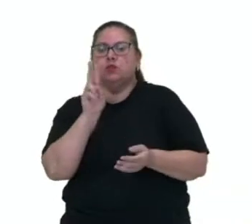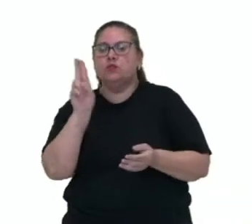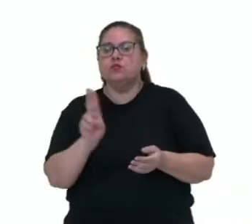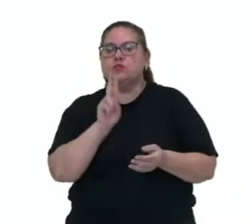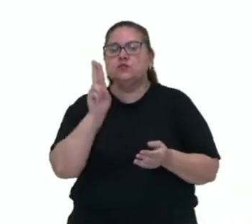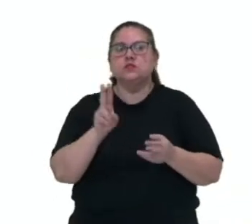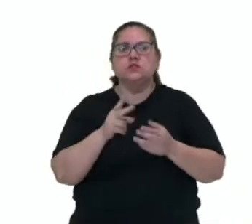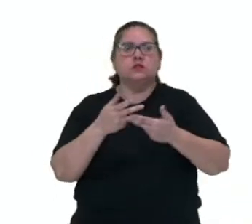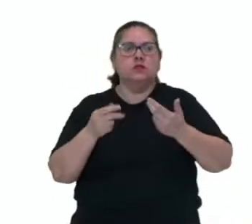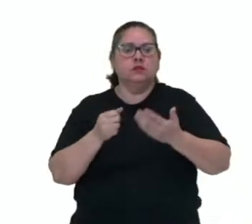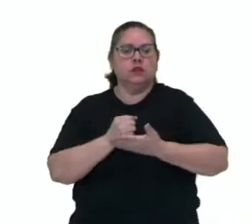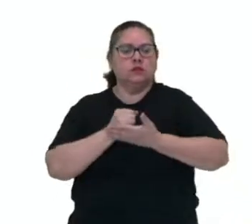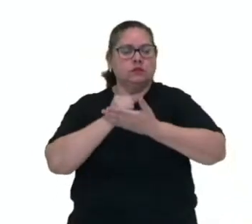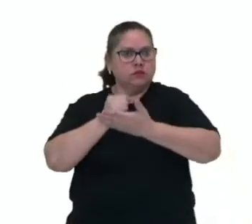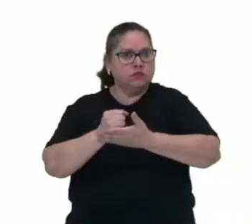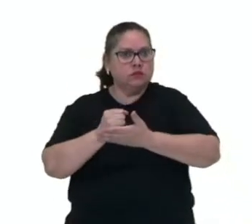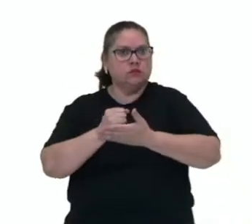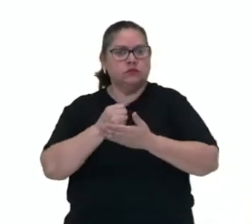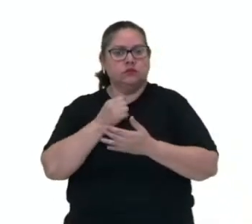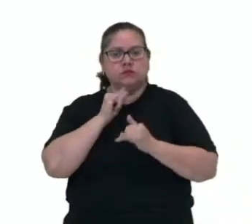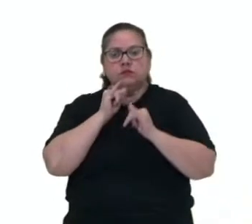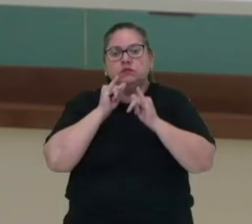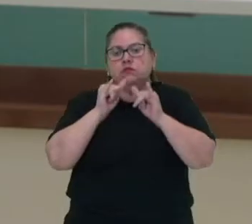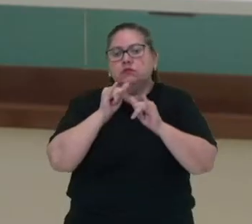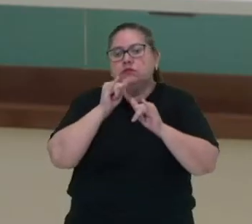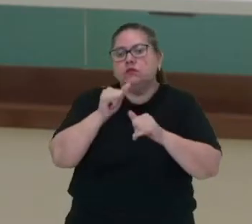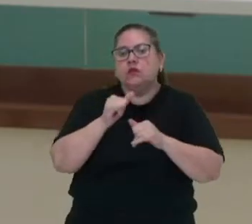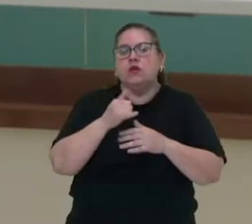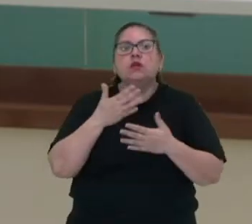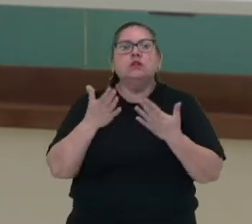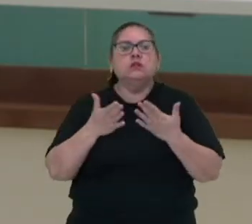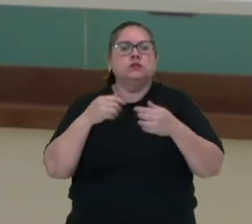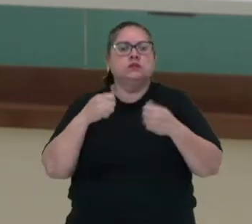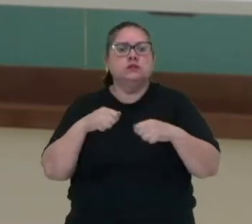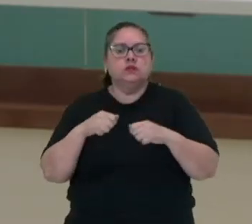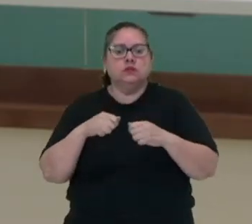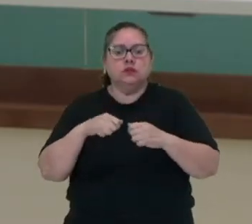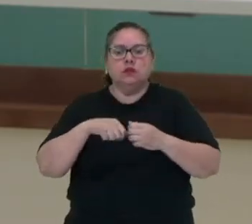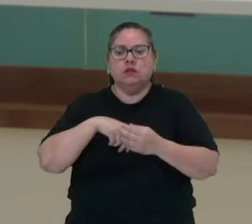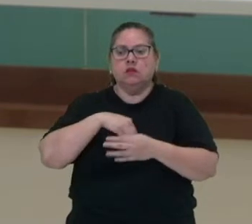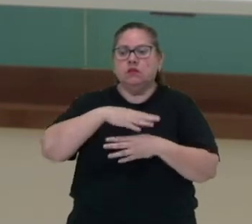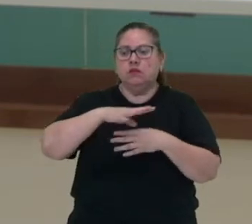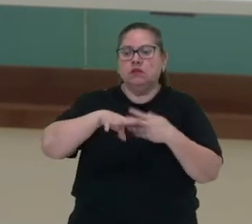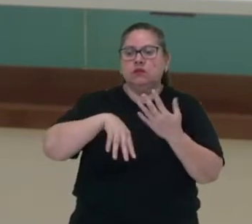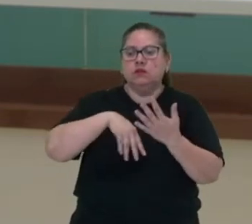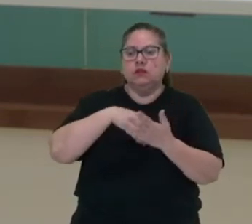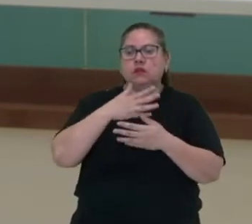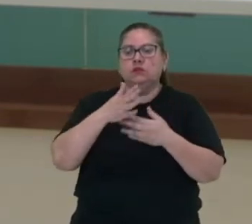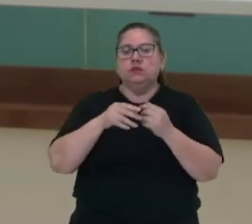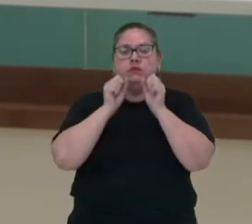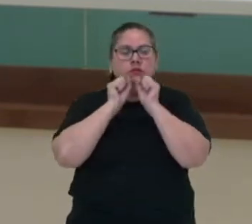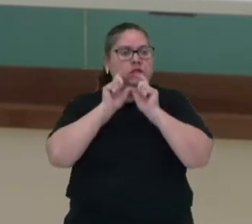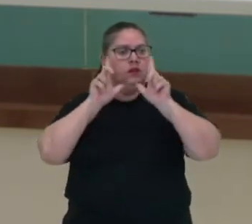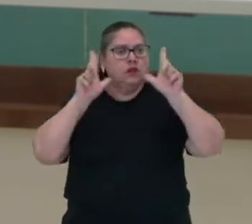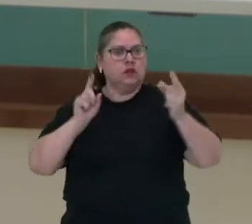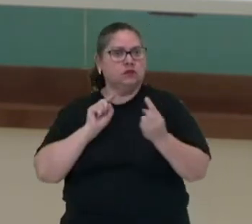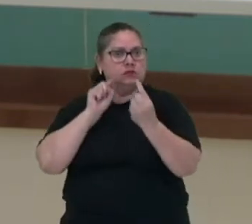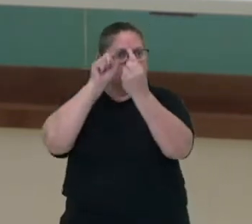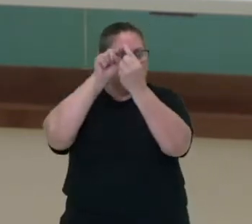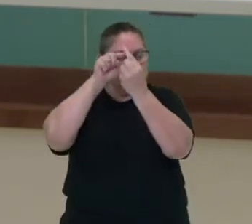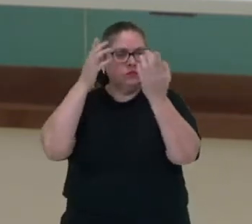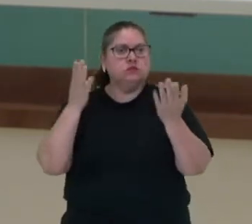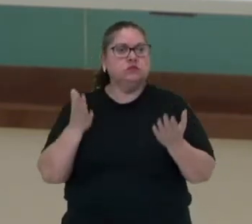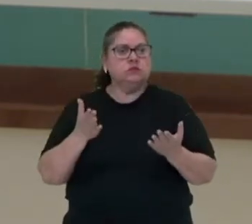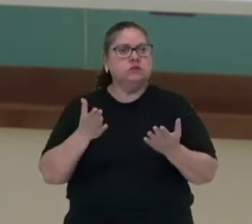utilizar para dar apoio às suas informações. Então, a gente não pode ficar enrolando, a gente tem que ser claros e